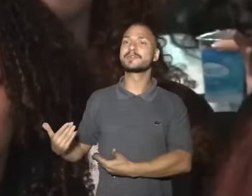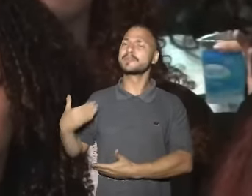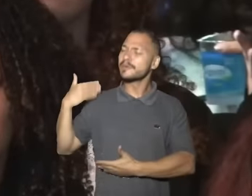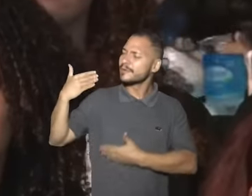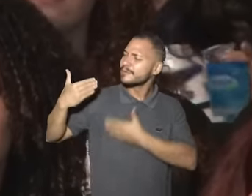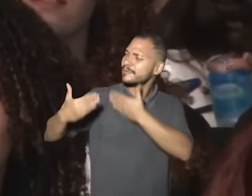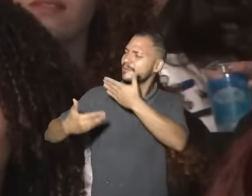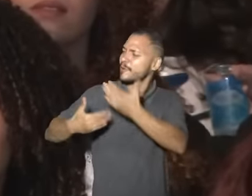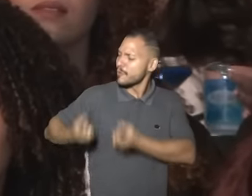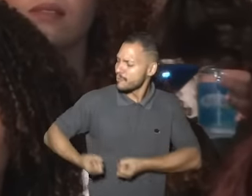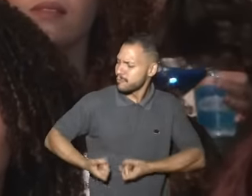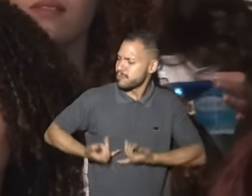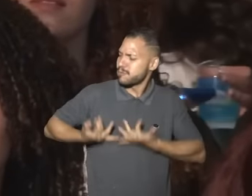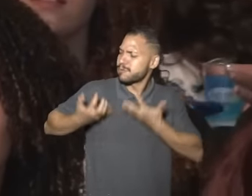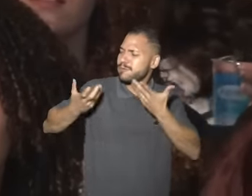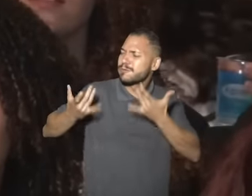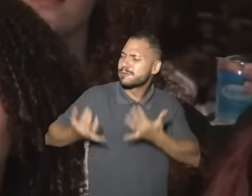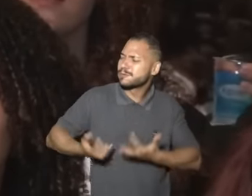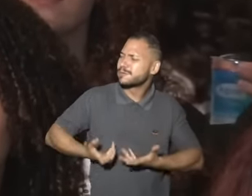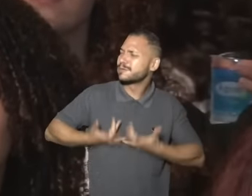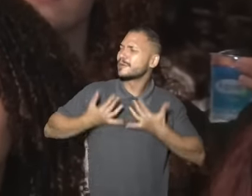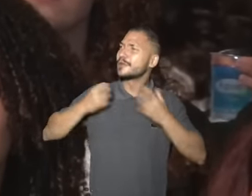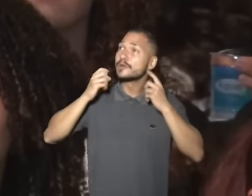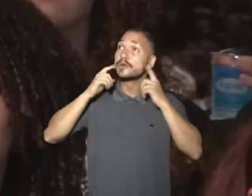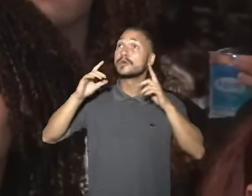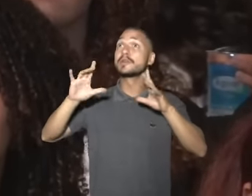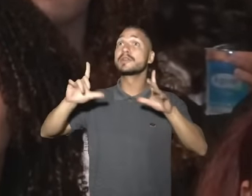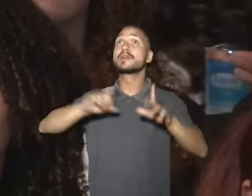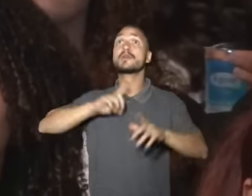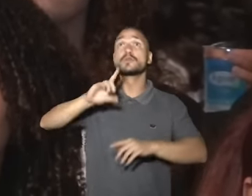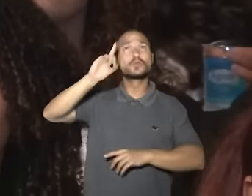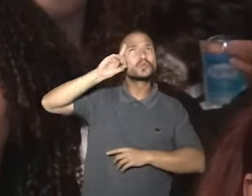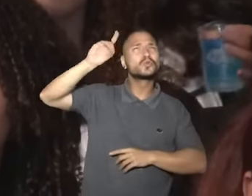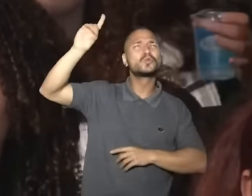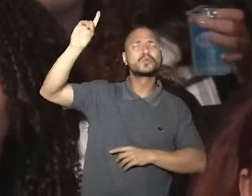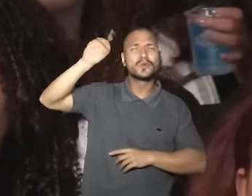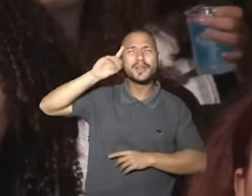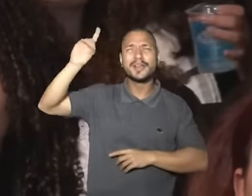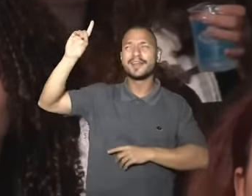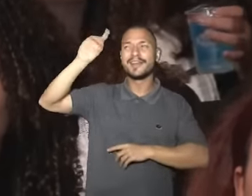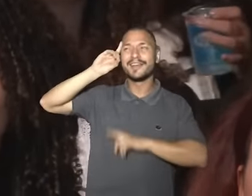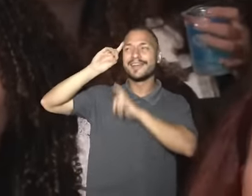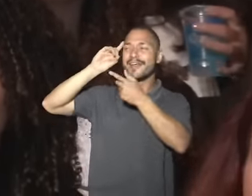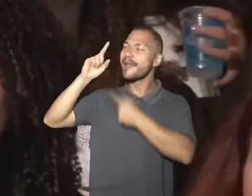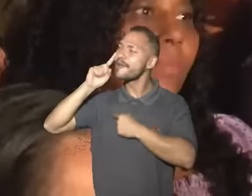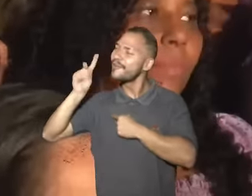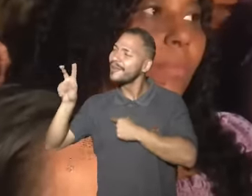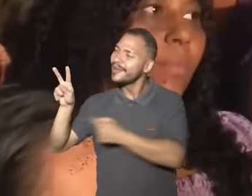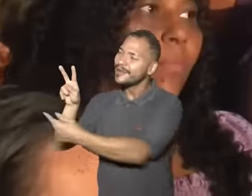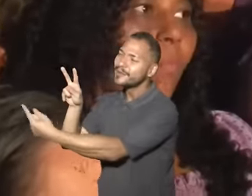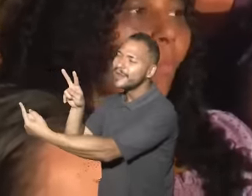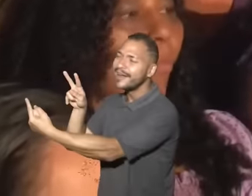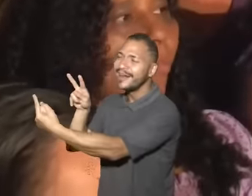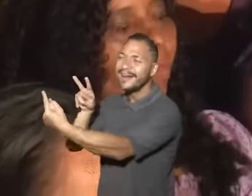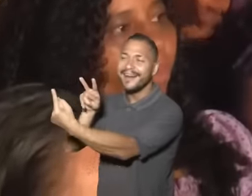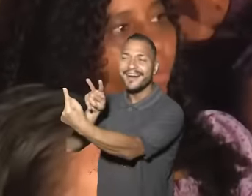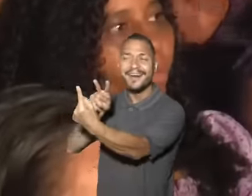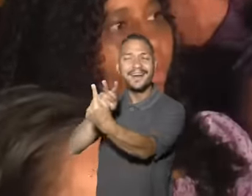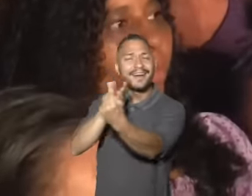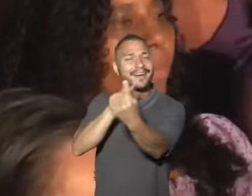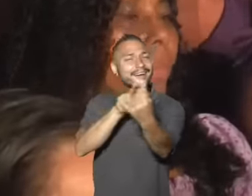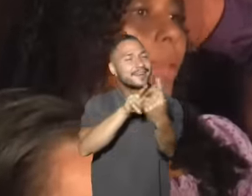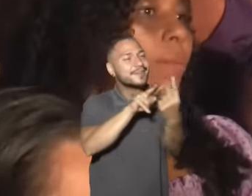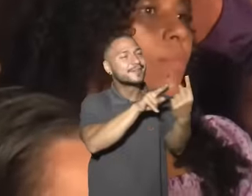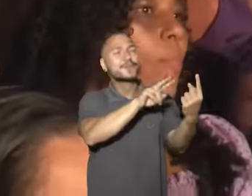Enquanto a chama arder, outro dia te ver passar,